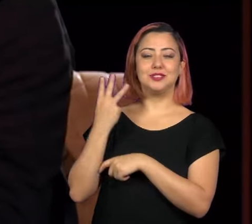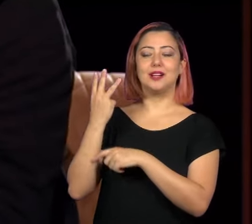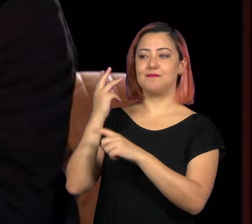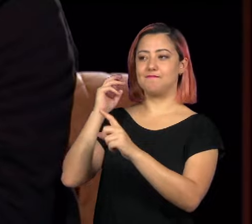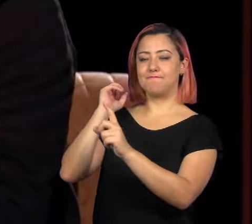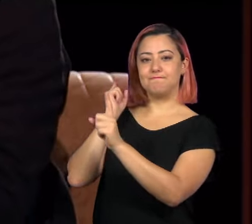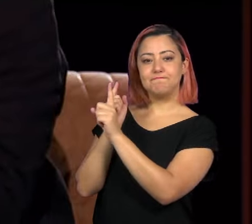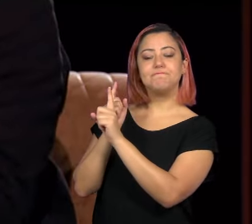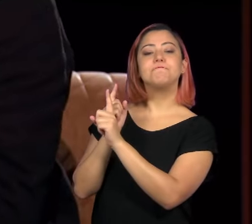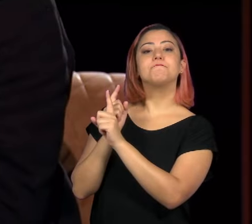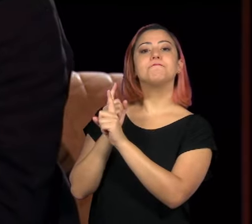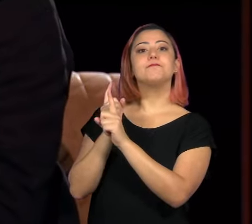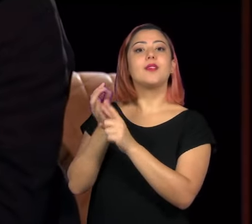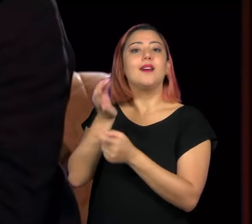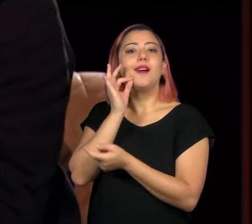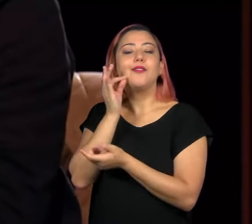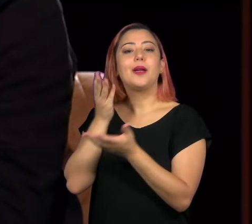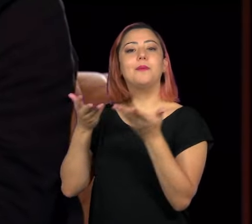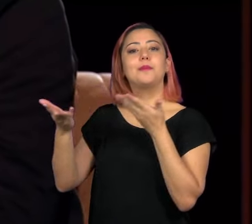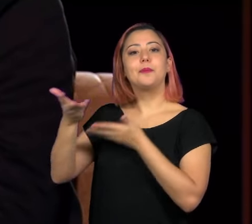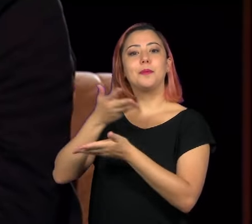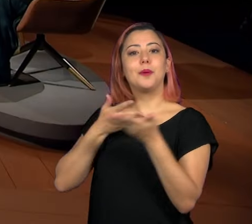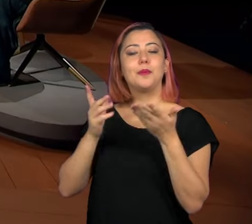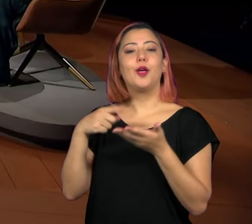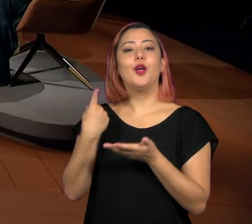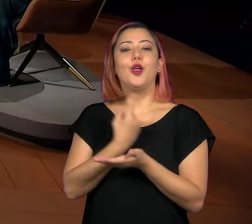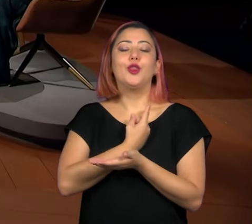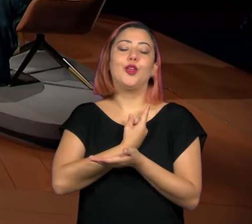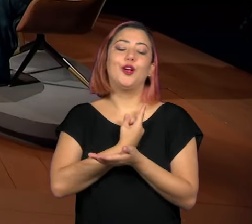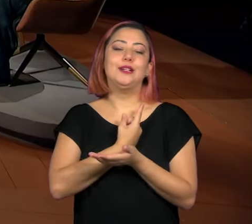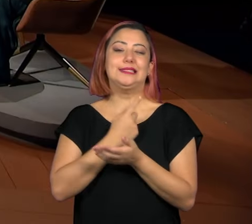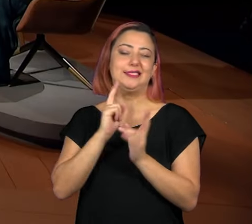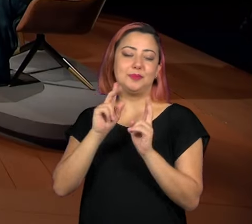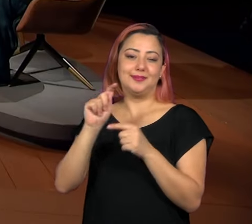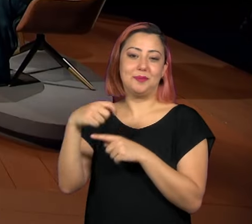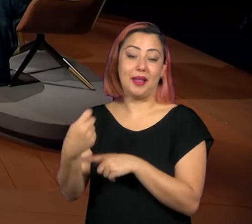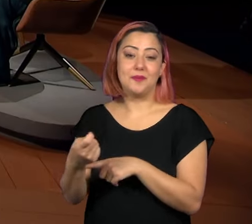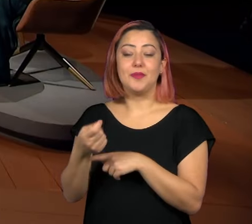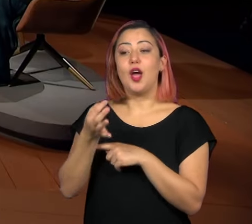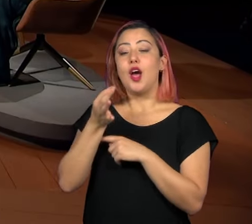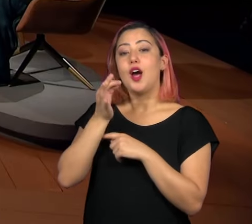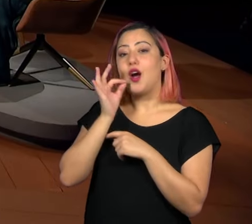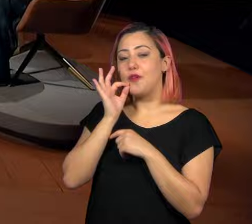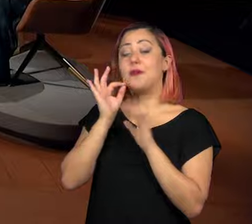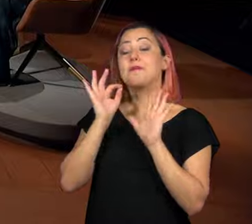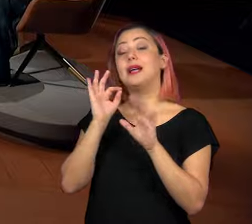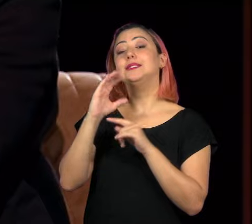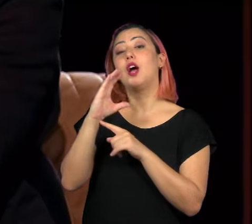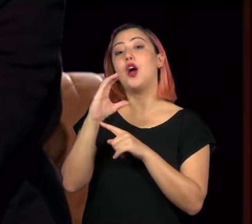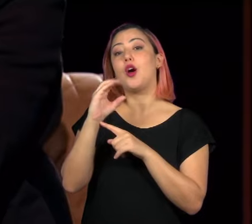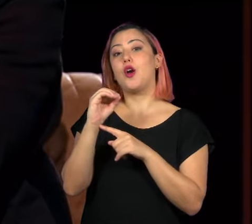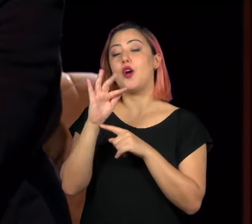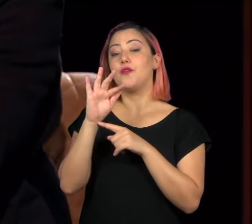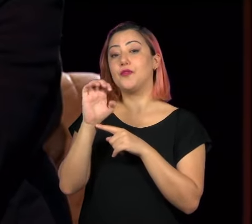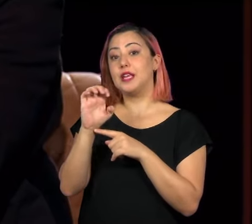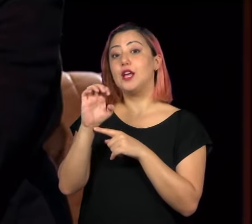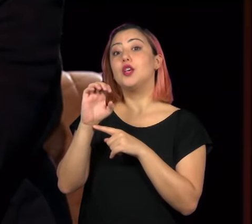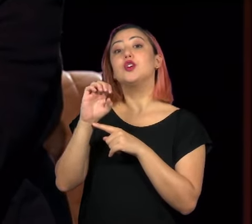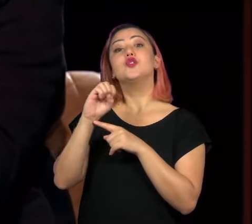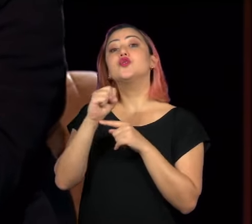e sentamos e tomamos café. A gente chama de cafeições. Que assim, ele fala tudo e eu conto cada coisa para